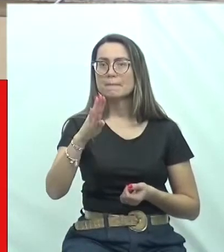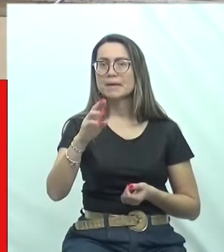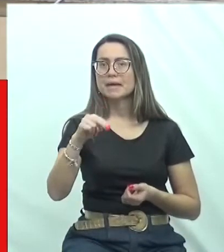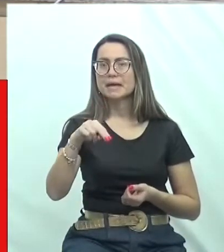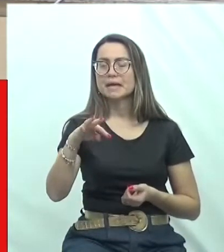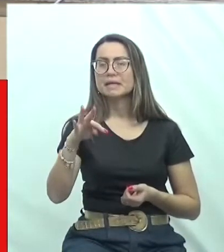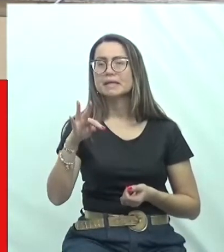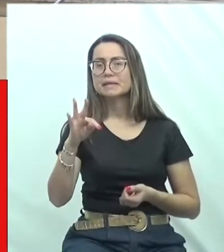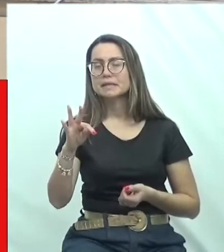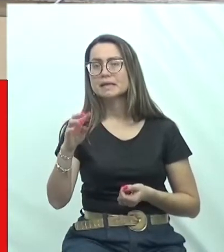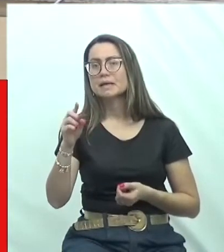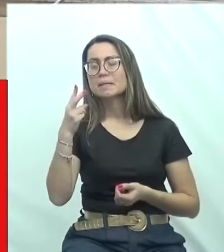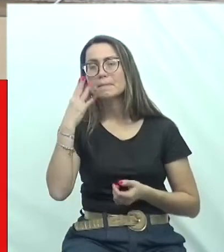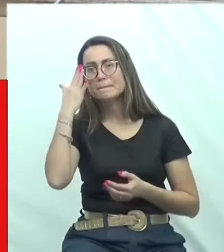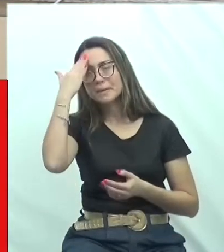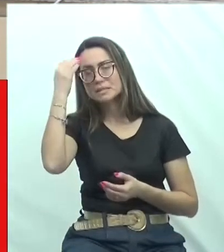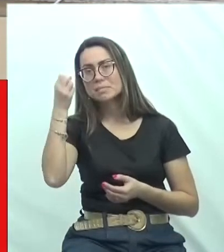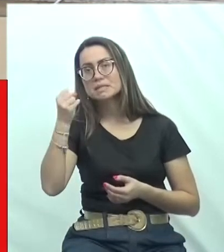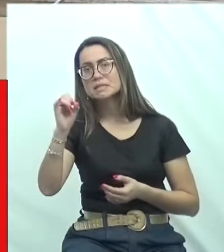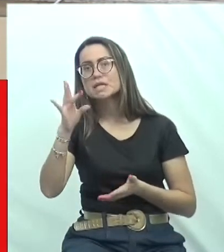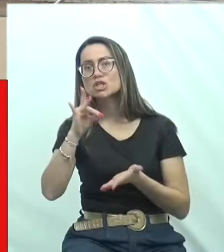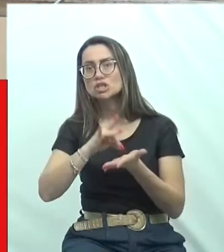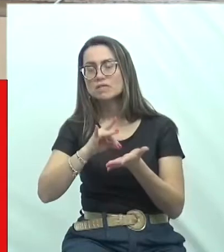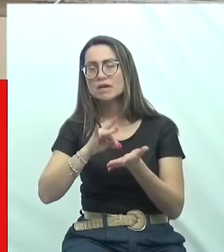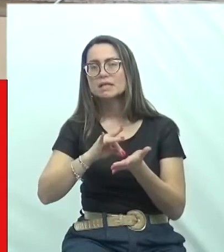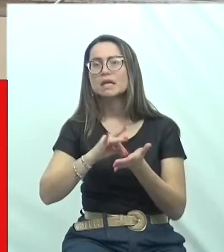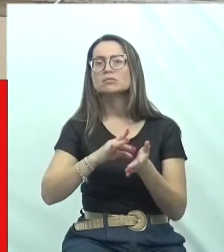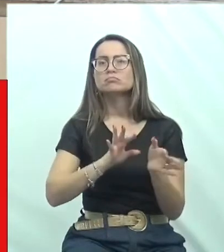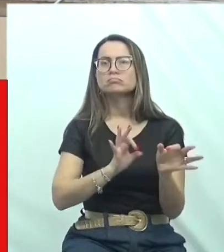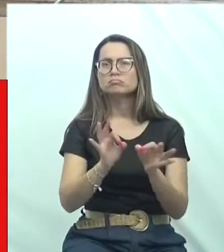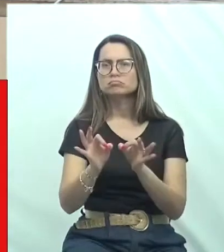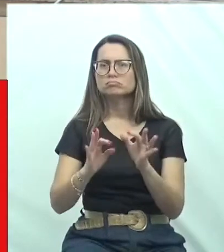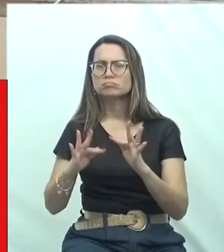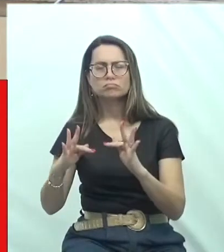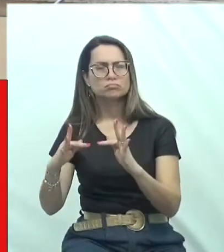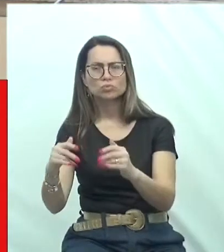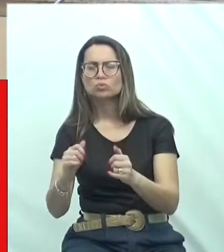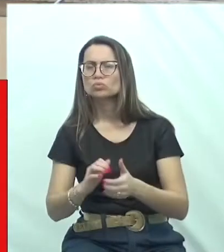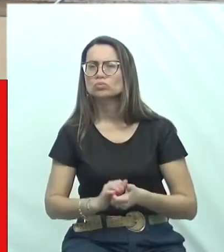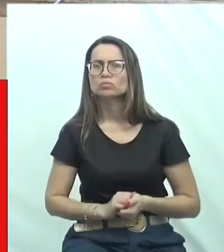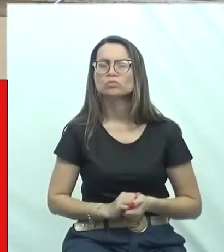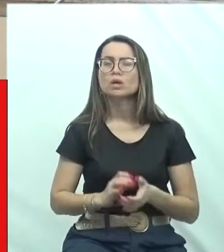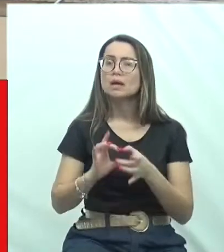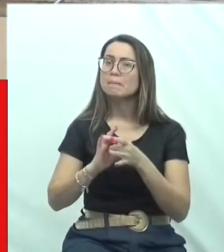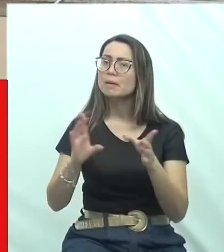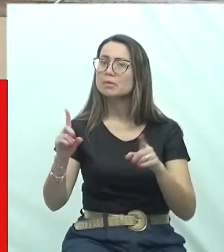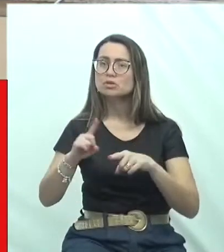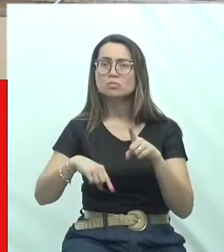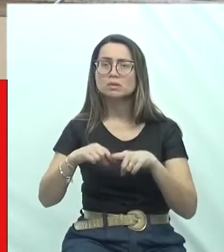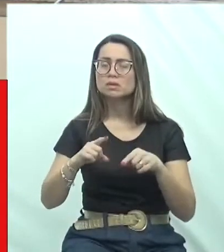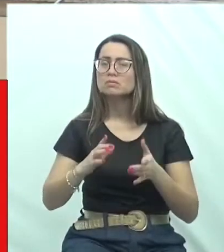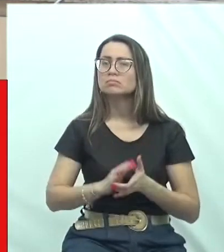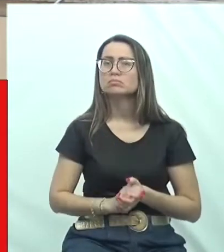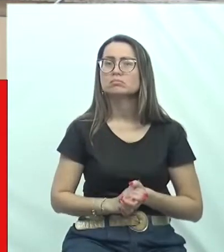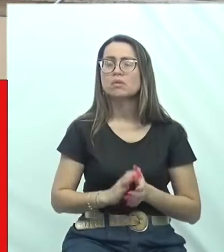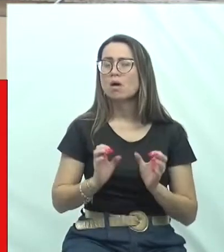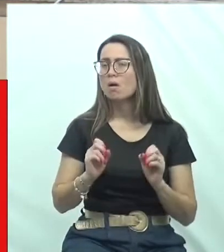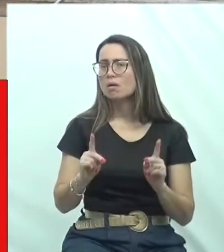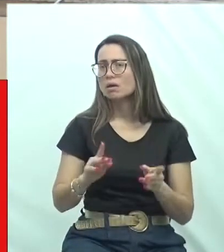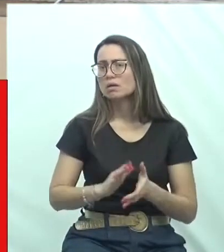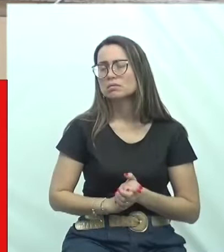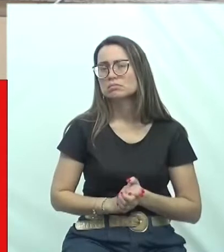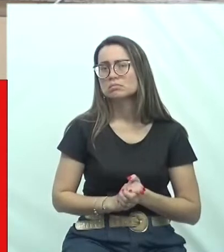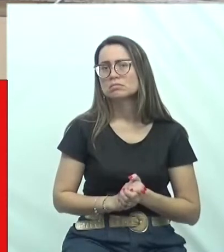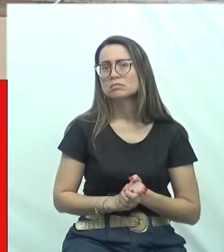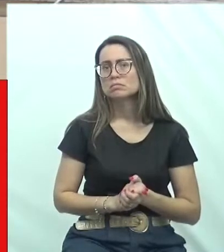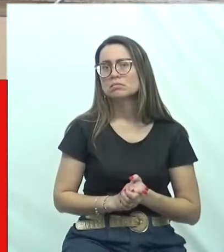realmente ela pode fazer um estudo com seus técnicos e homologar ou não esse equipamento. Ok? Caso homologado, a Casan